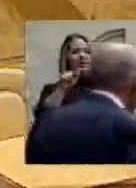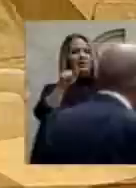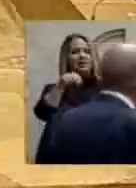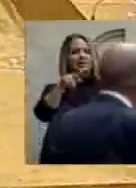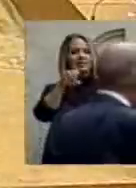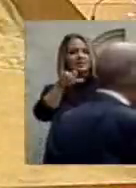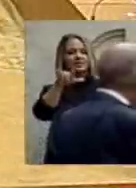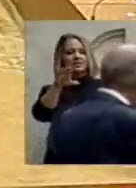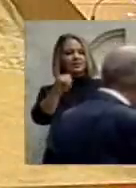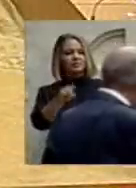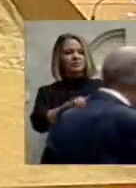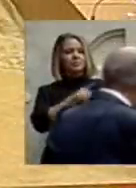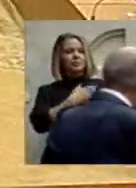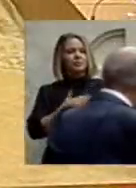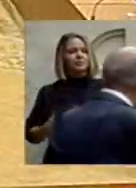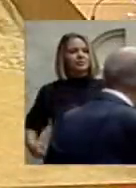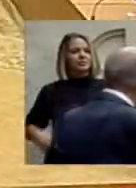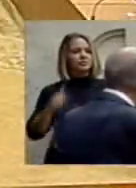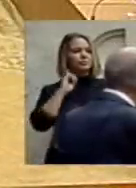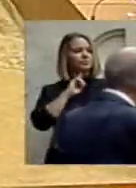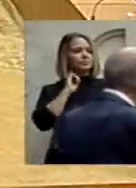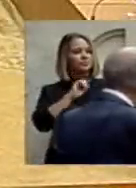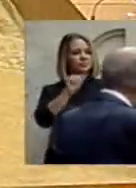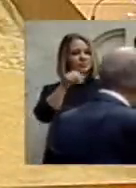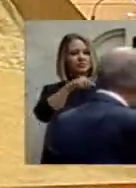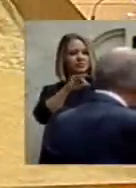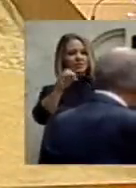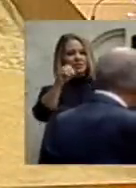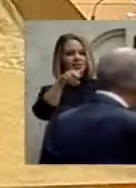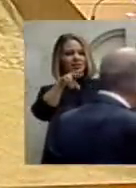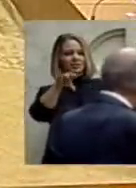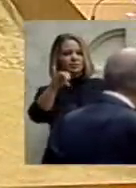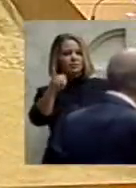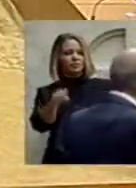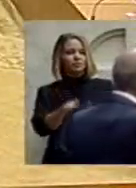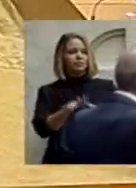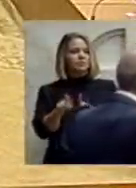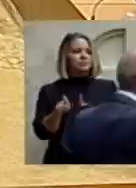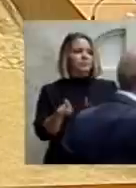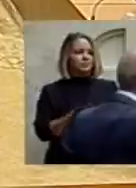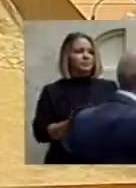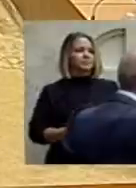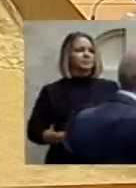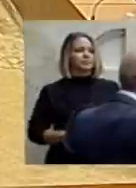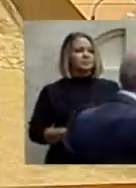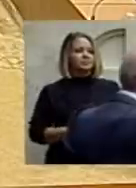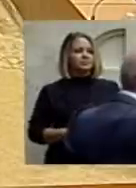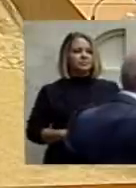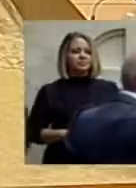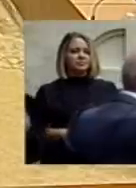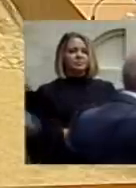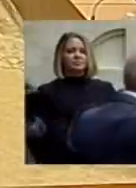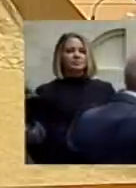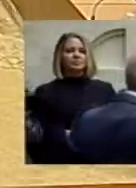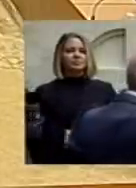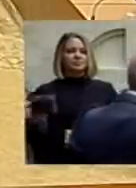Governador do Estado de Minas Gerais, Antônio Anastácia. Anastasia,